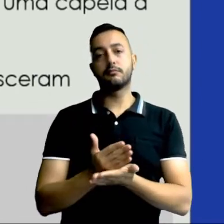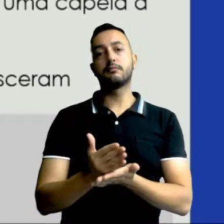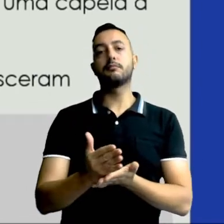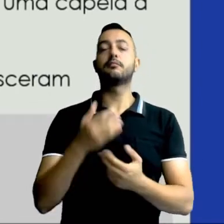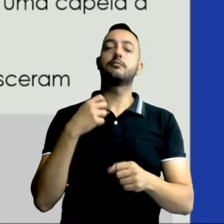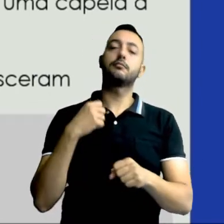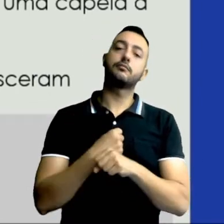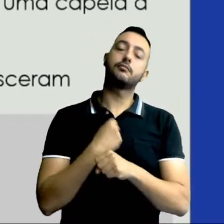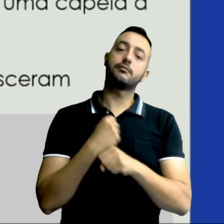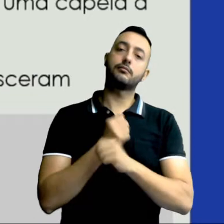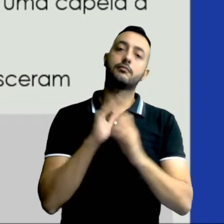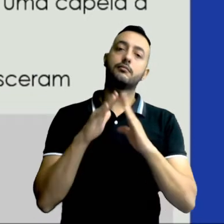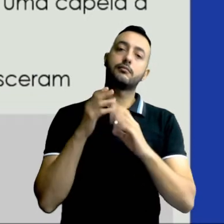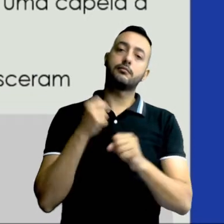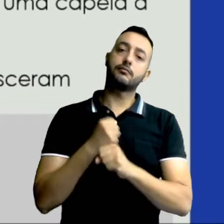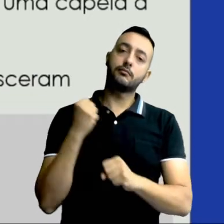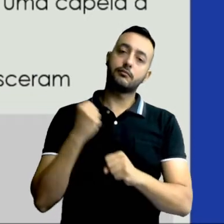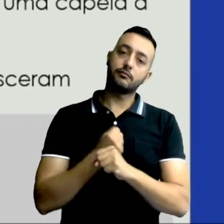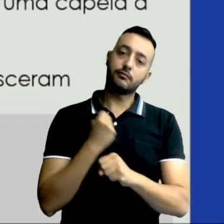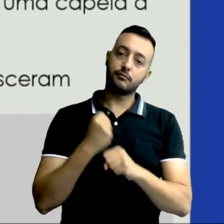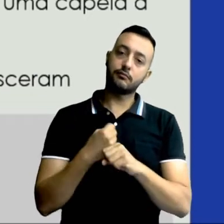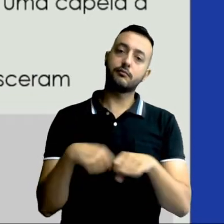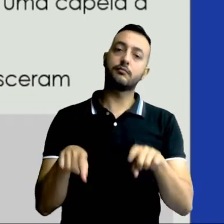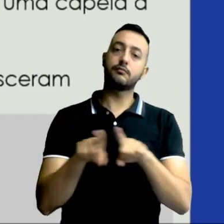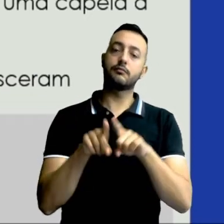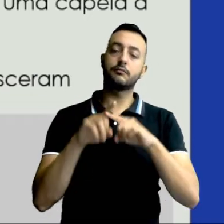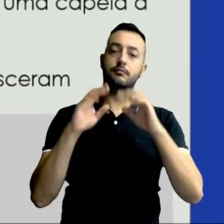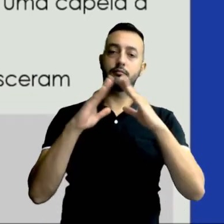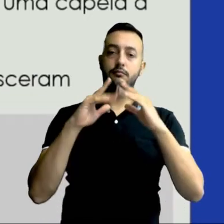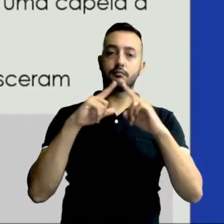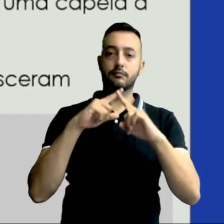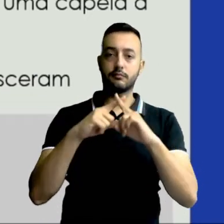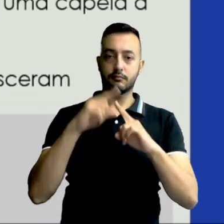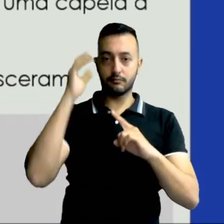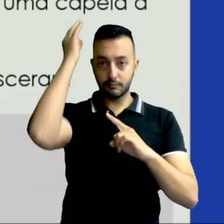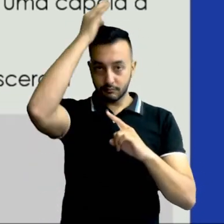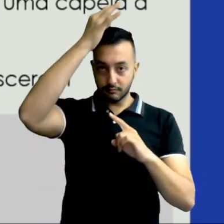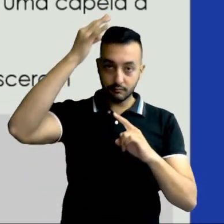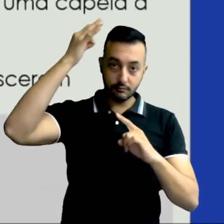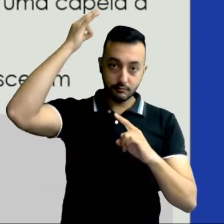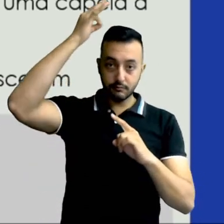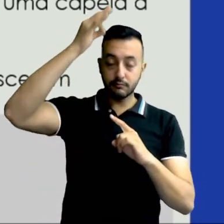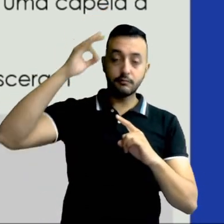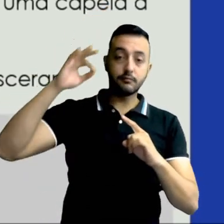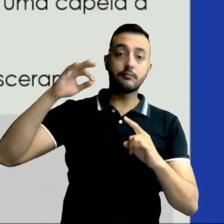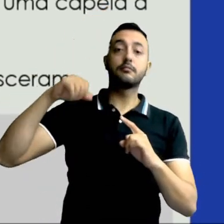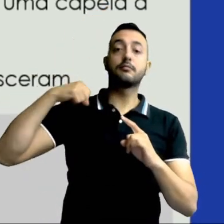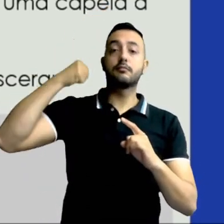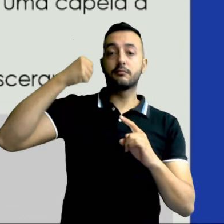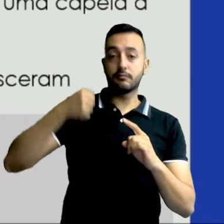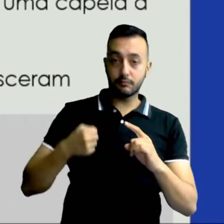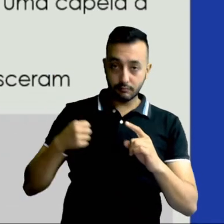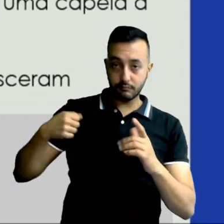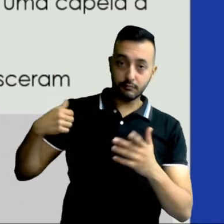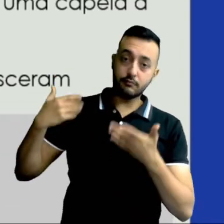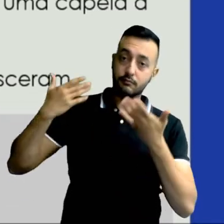construir Algumas casas construir também uma capela em homenagem ao Santo Antão da Mata né